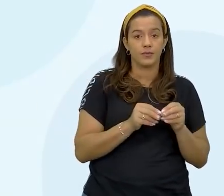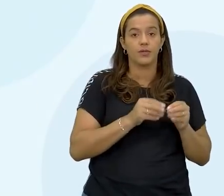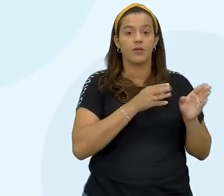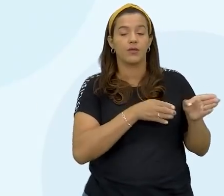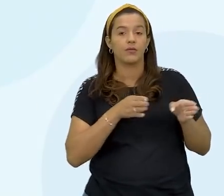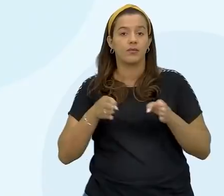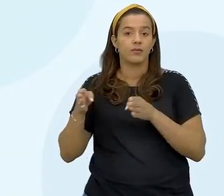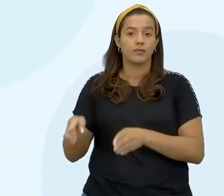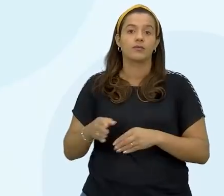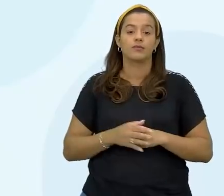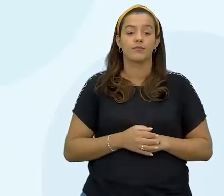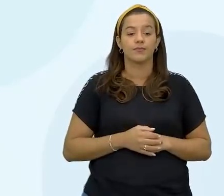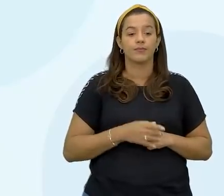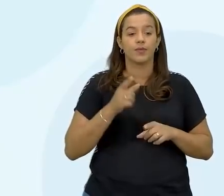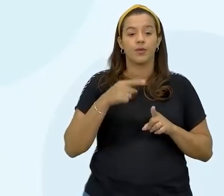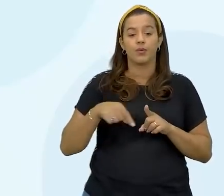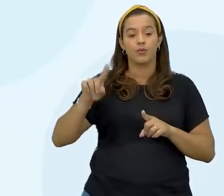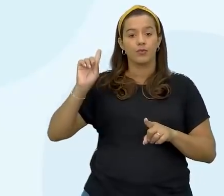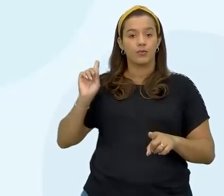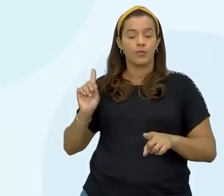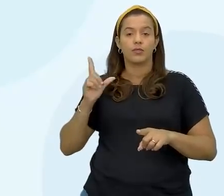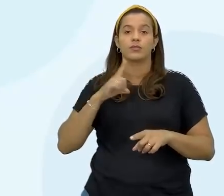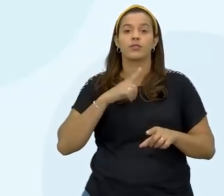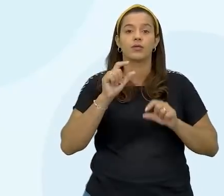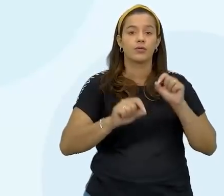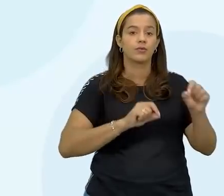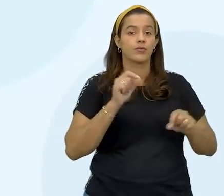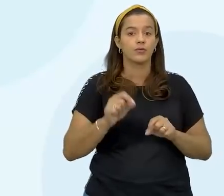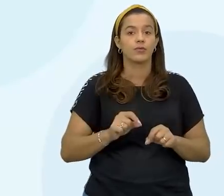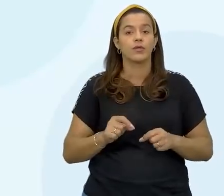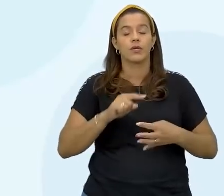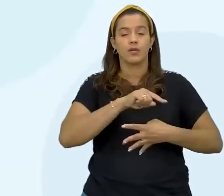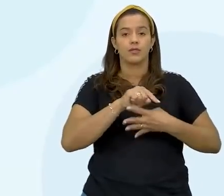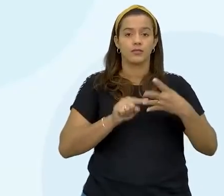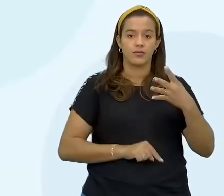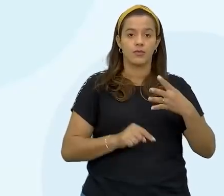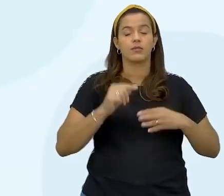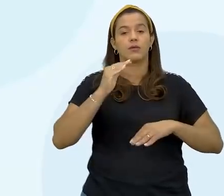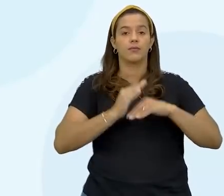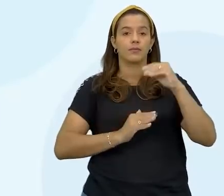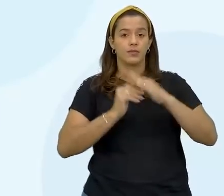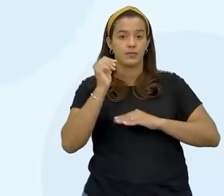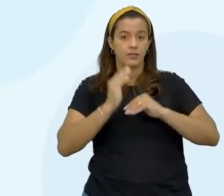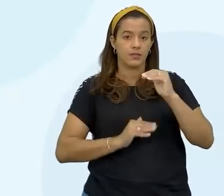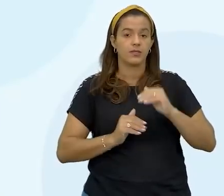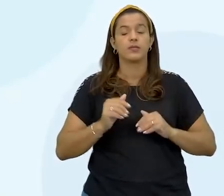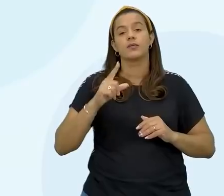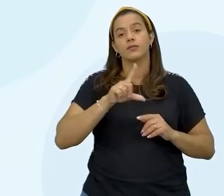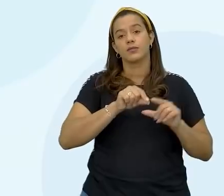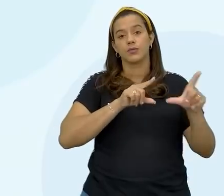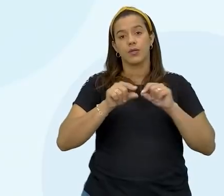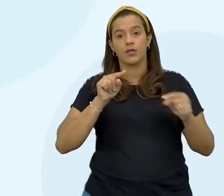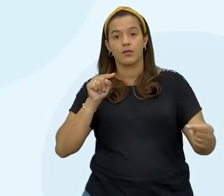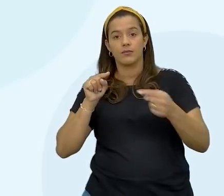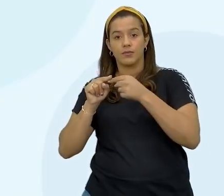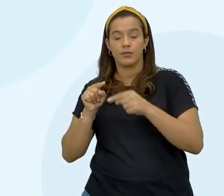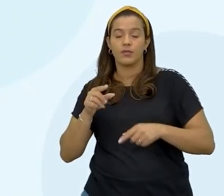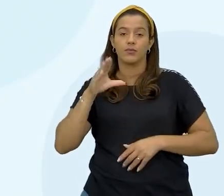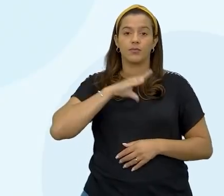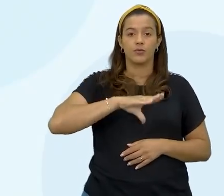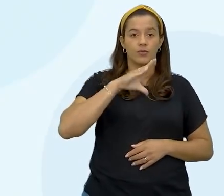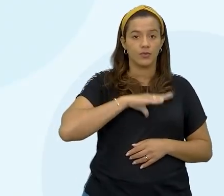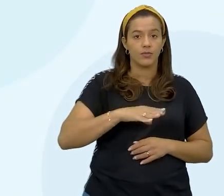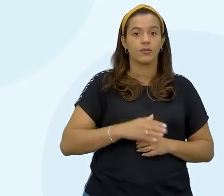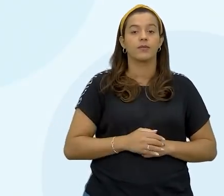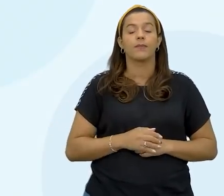organização. No slide anterior, o que a gente tem? A gente tem as 4 habilidades selecionadas em língua portuguesa, certo?